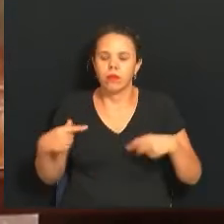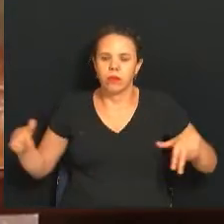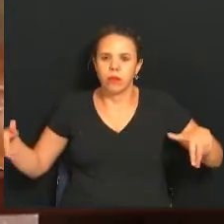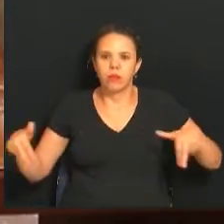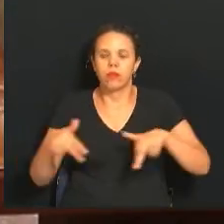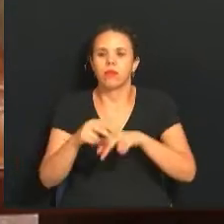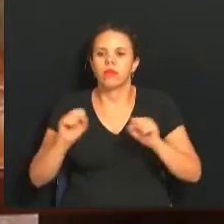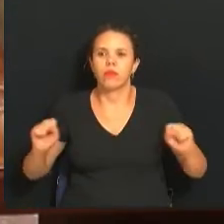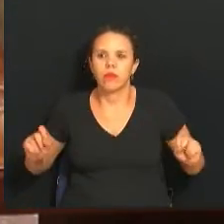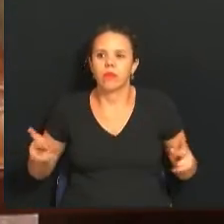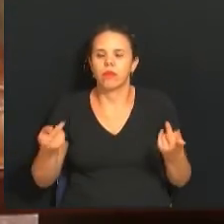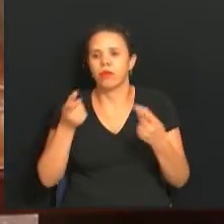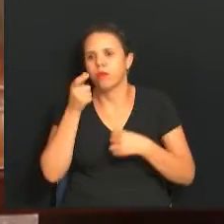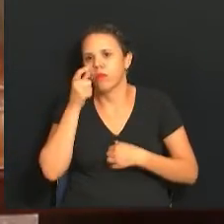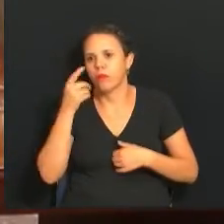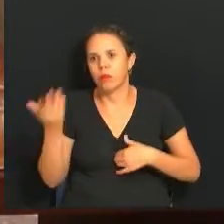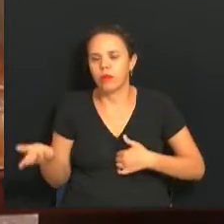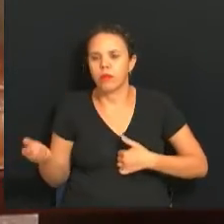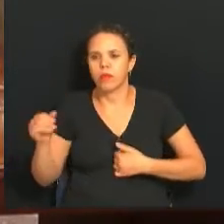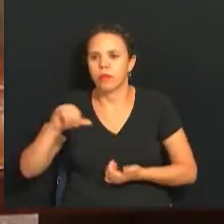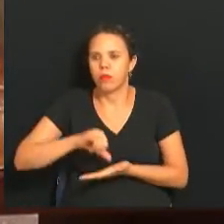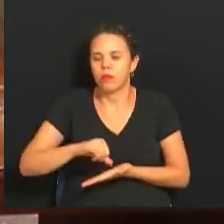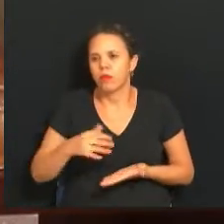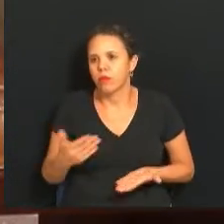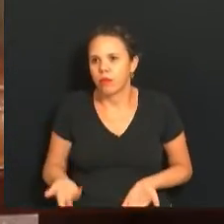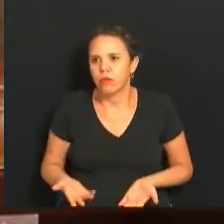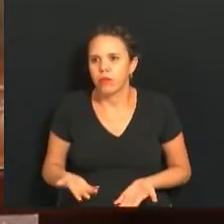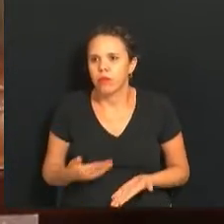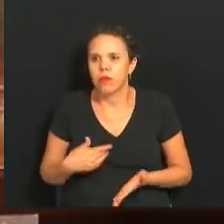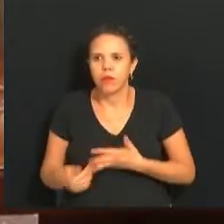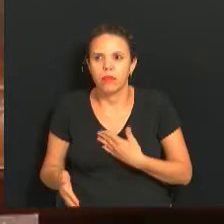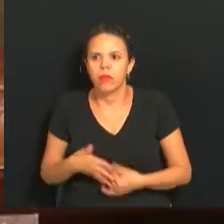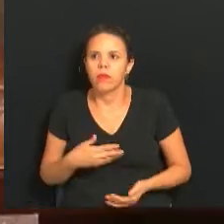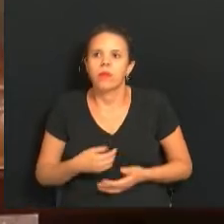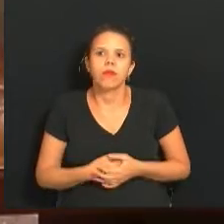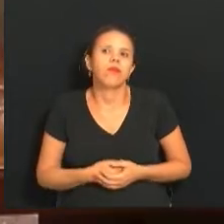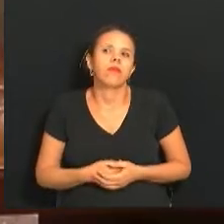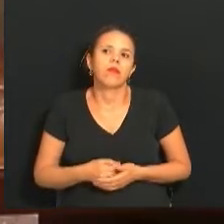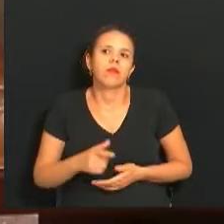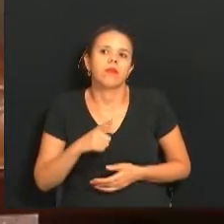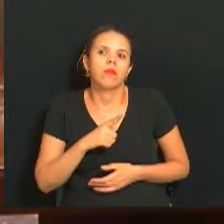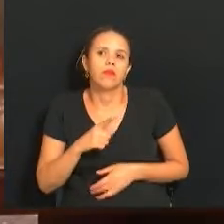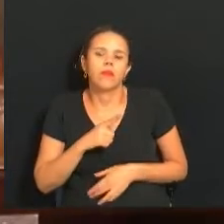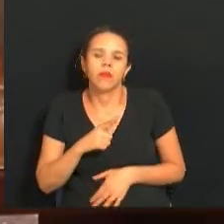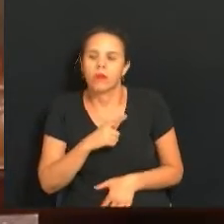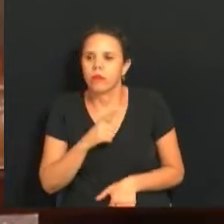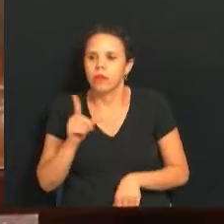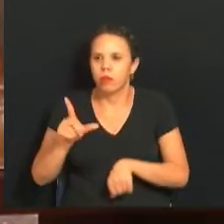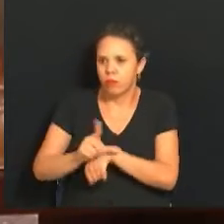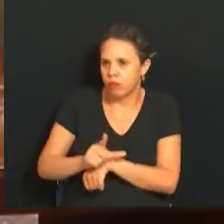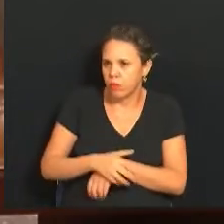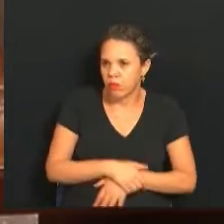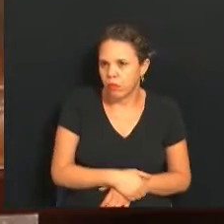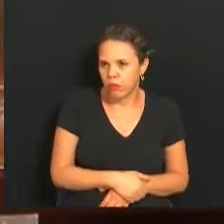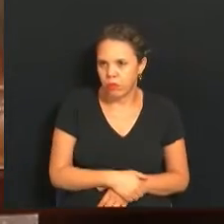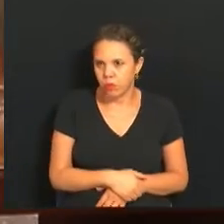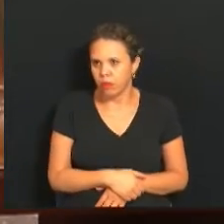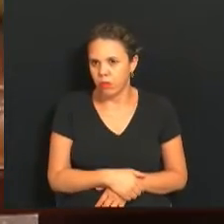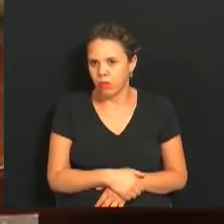ou do centro da cidade, enfim, onde quer que seja, que tenha, né, uma loja.